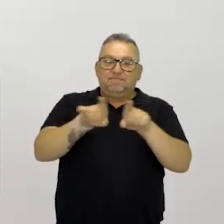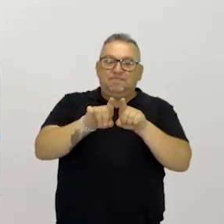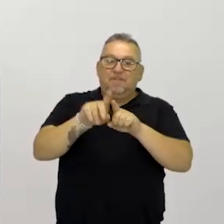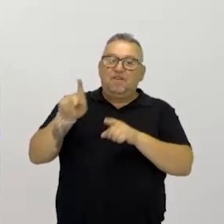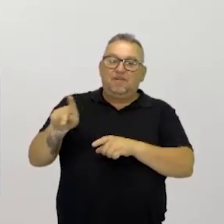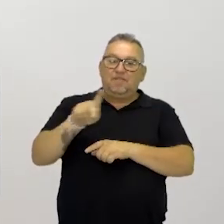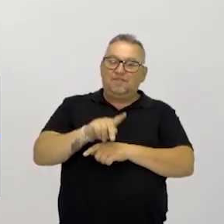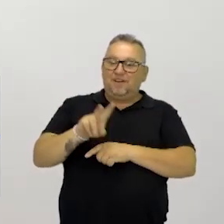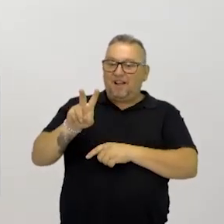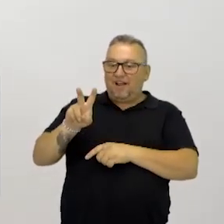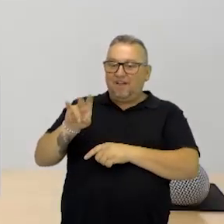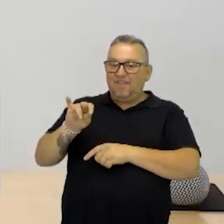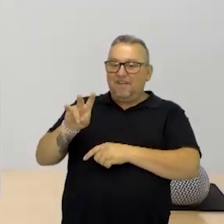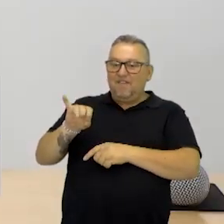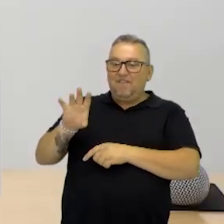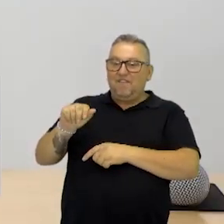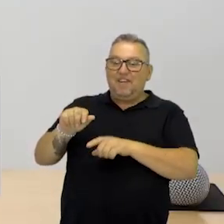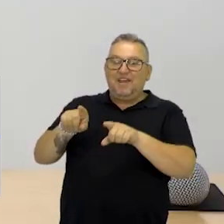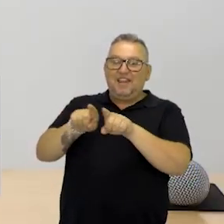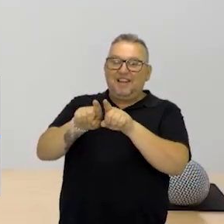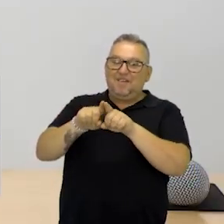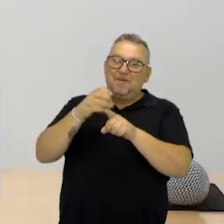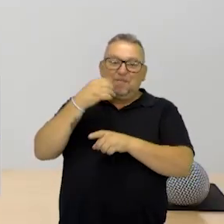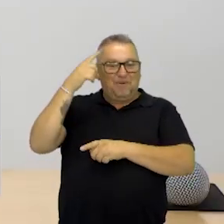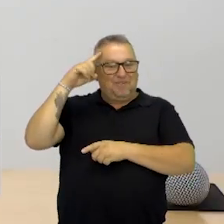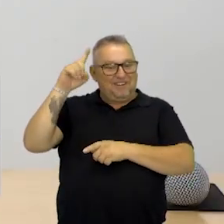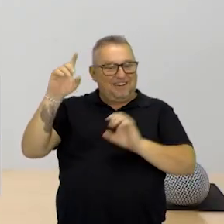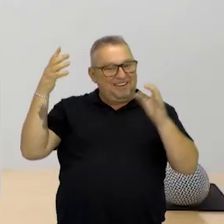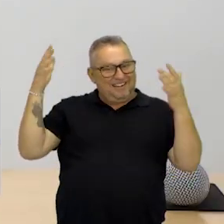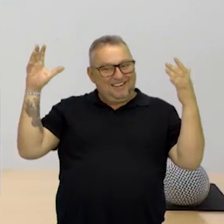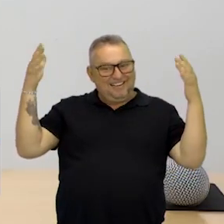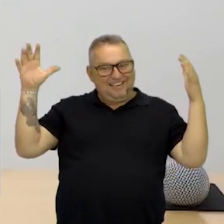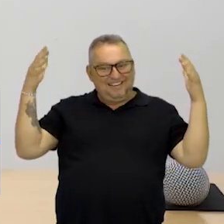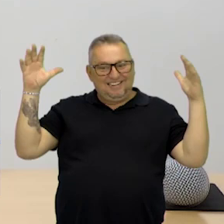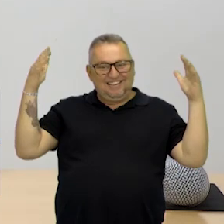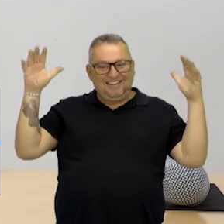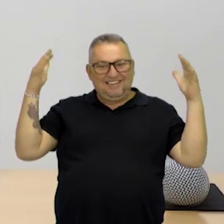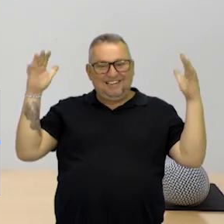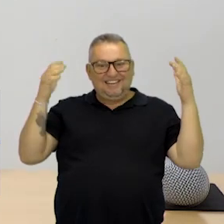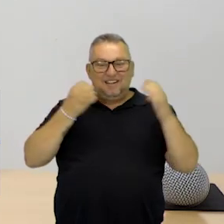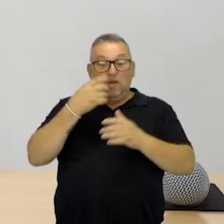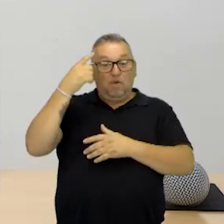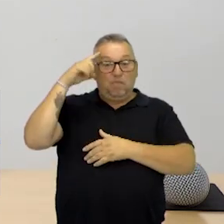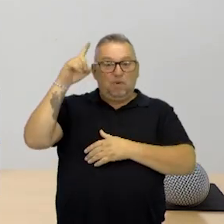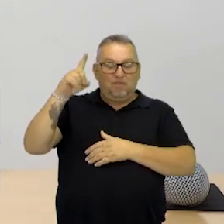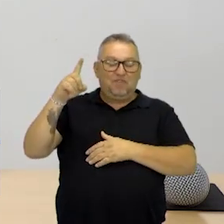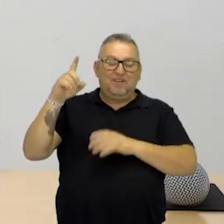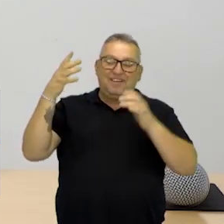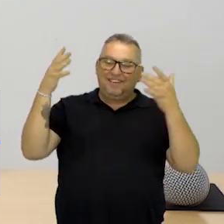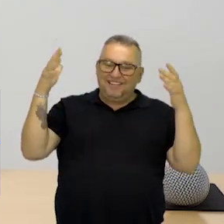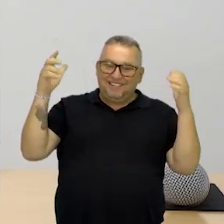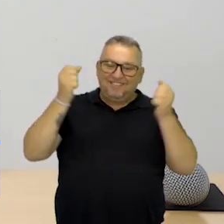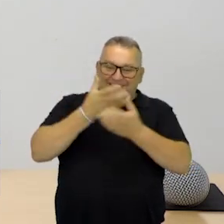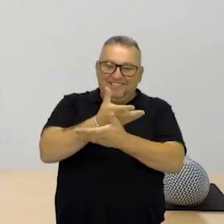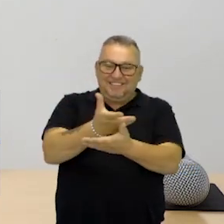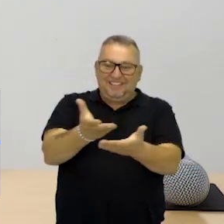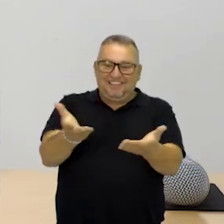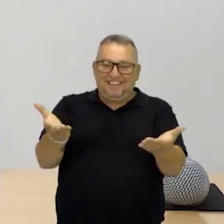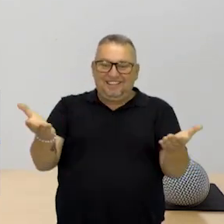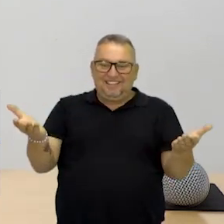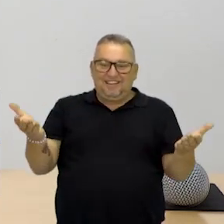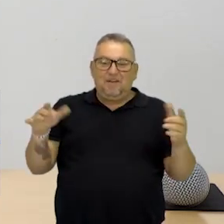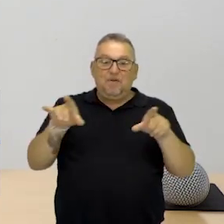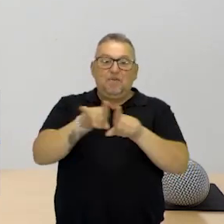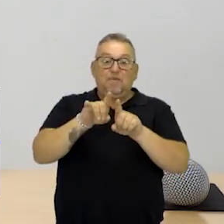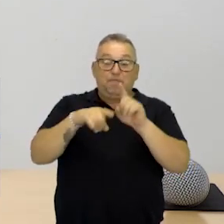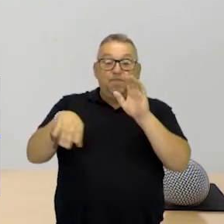Viviane Leal. Bom dia. Bom dia, Tony. Bom dia, pessoal. Aplausos para mim e para vocês, Tony. Que bom que vocês